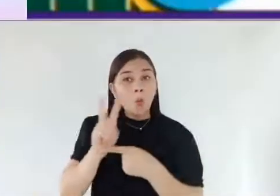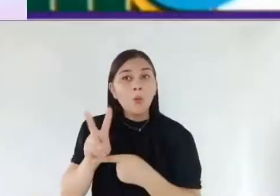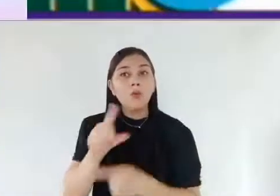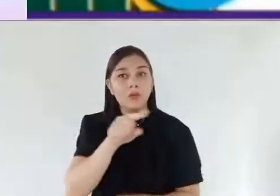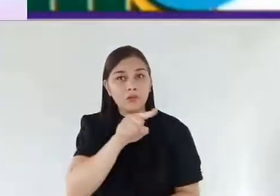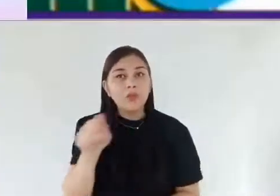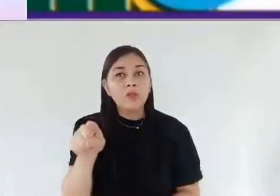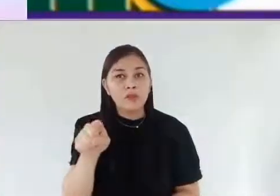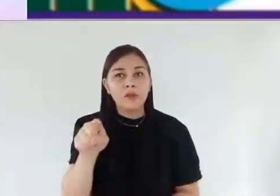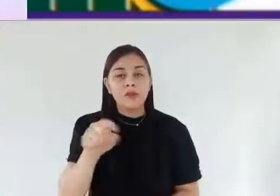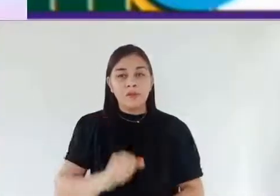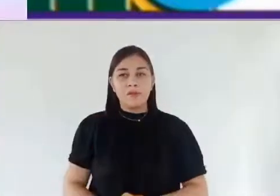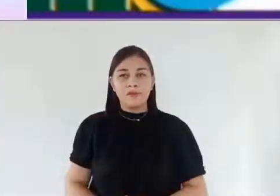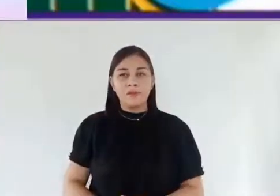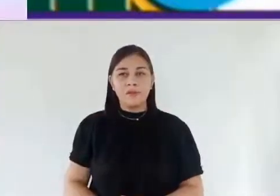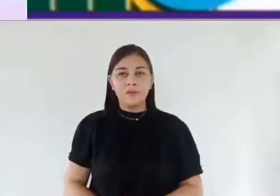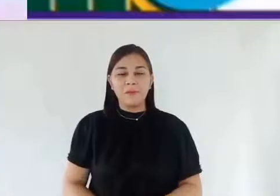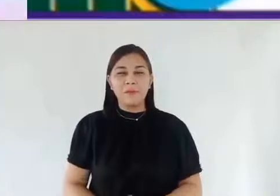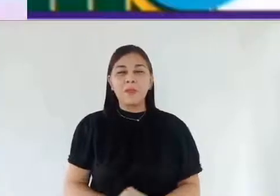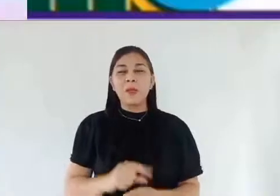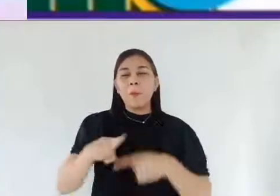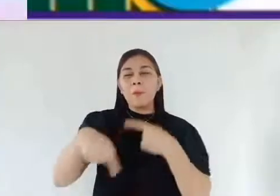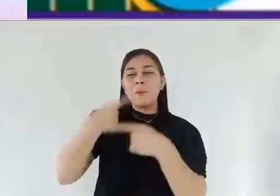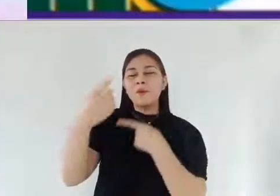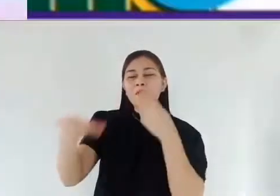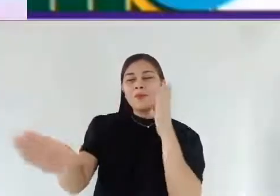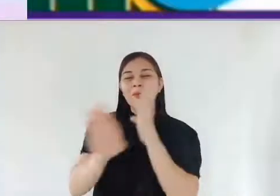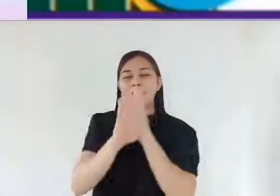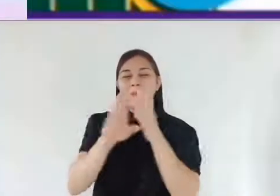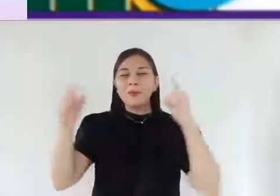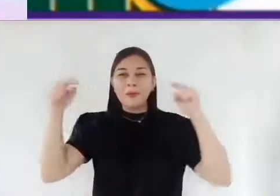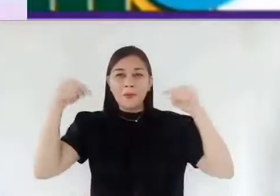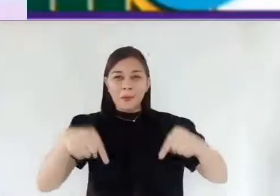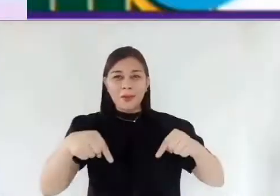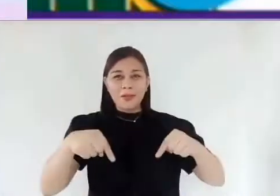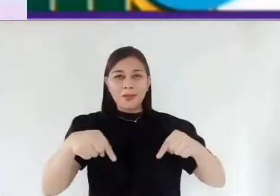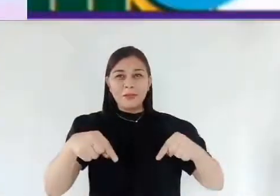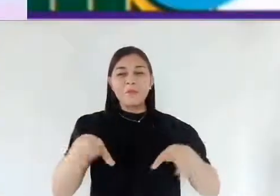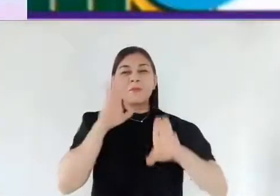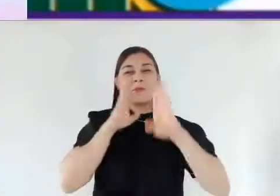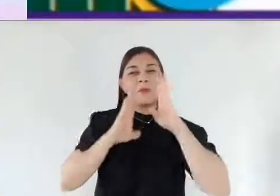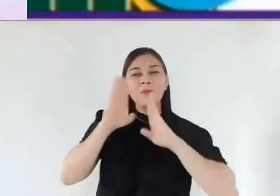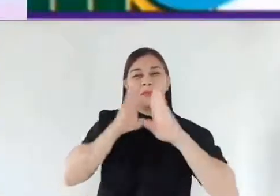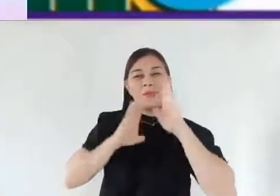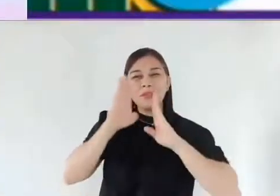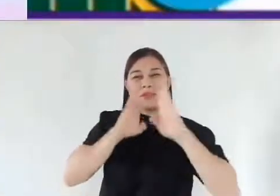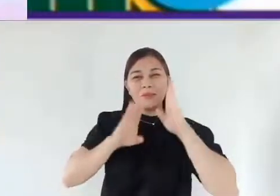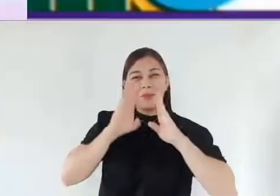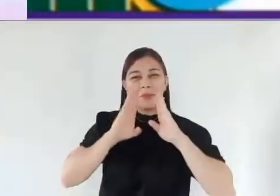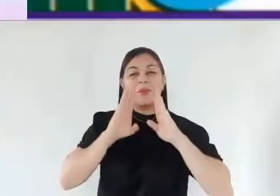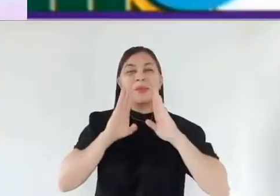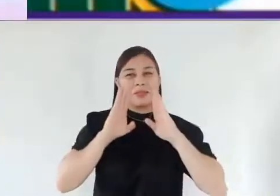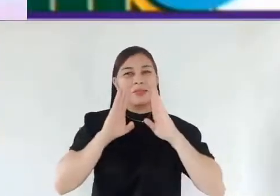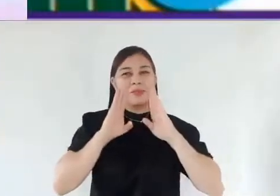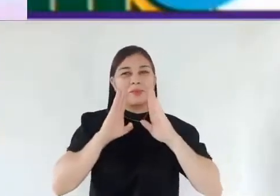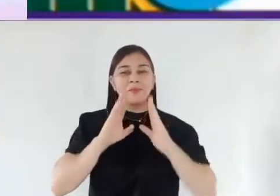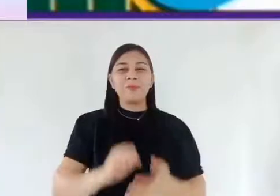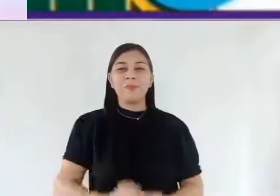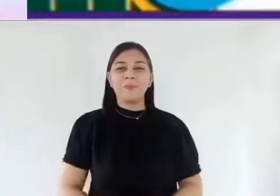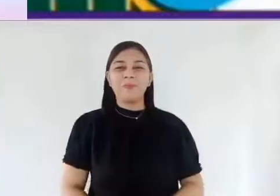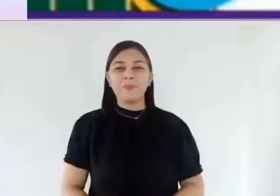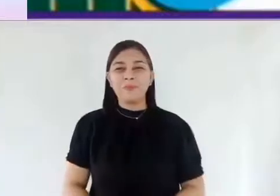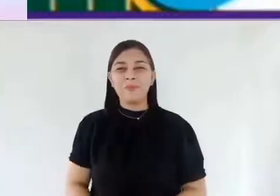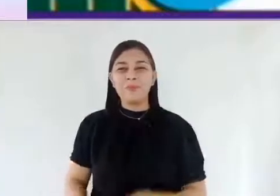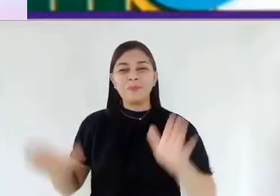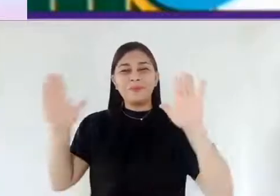E até o nosso próximo encontro Aqui Pelo Facebook da Goiânia FM Canal 51